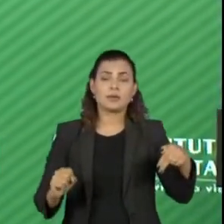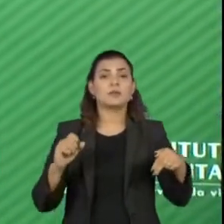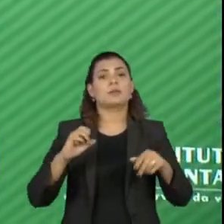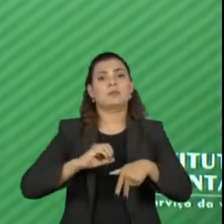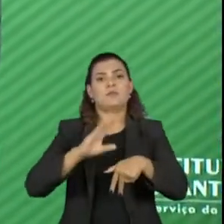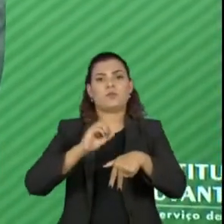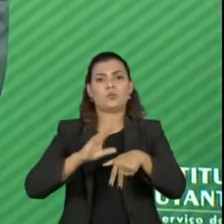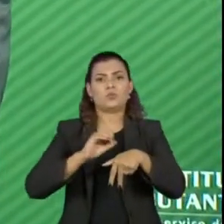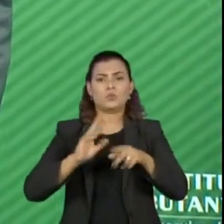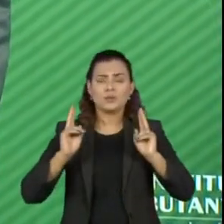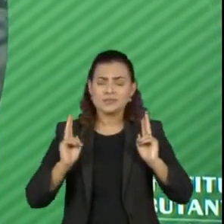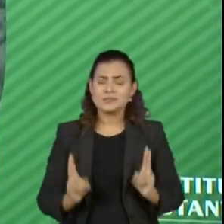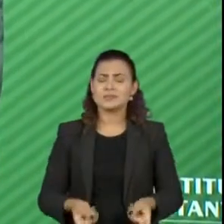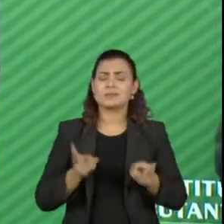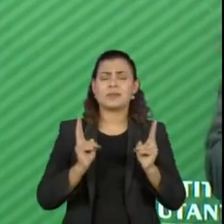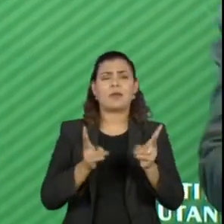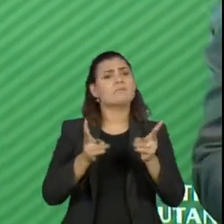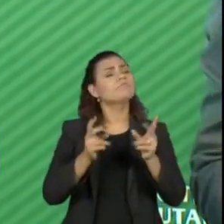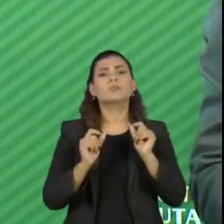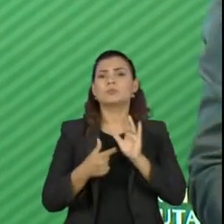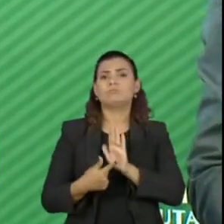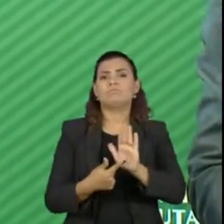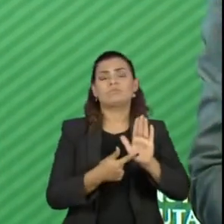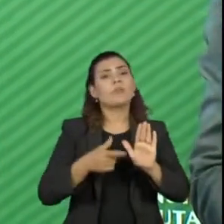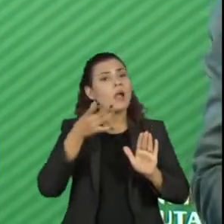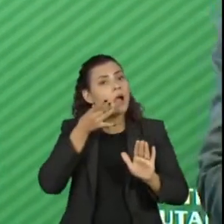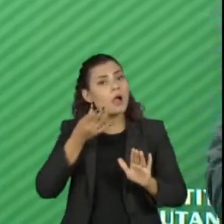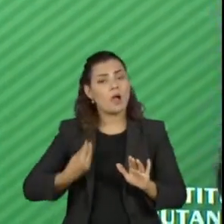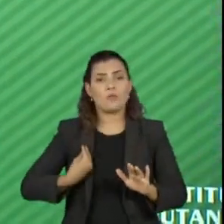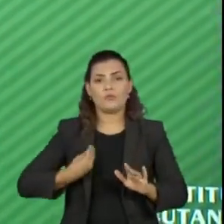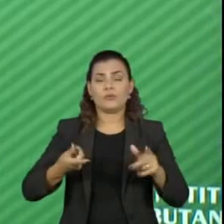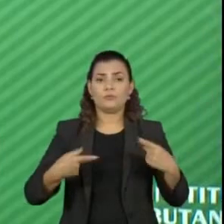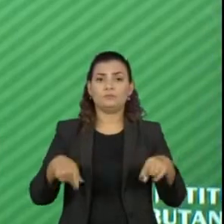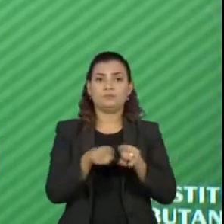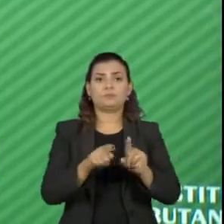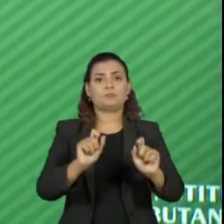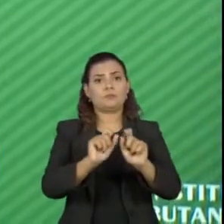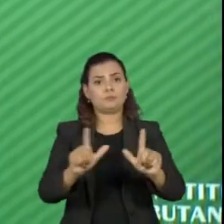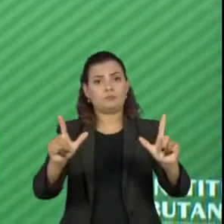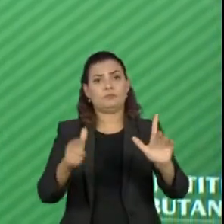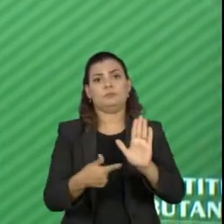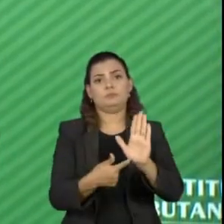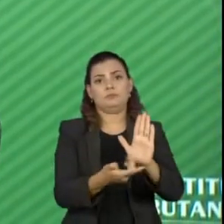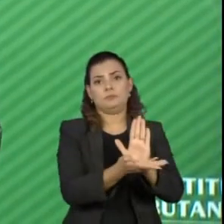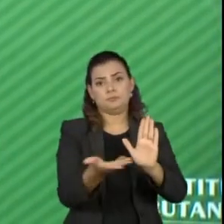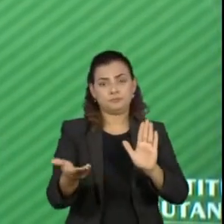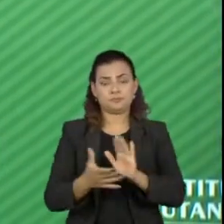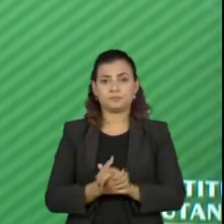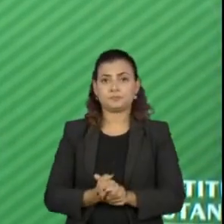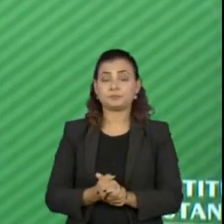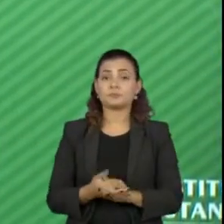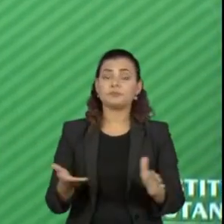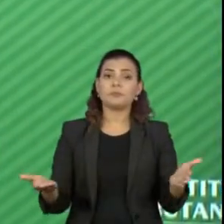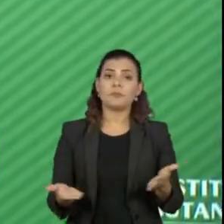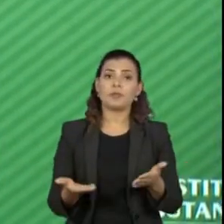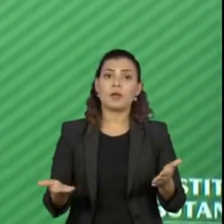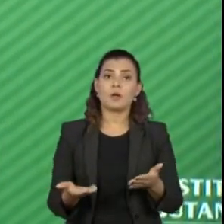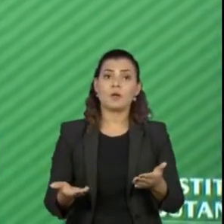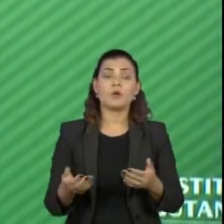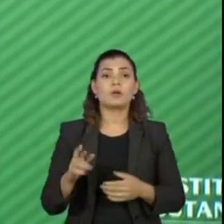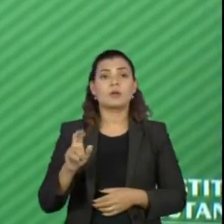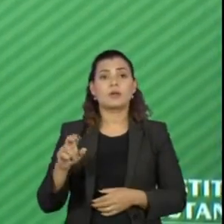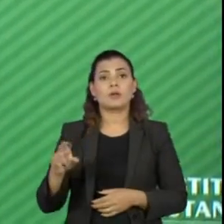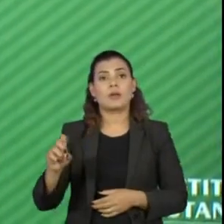que estão transmitindo ao vivo e na íntegra essa coletiva. Passo agora para